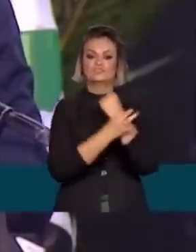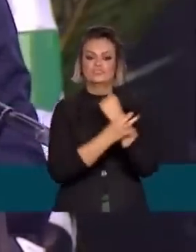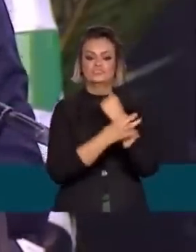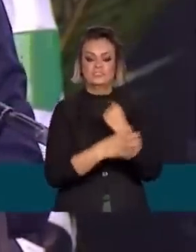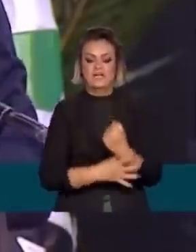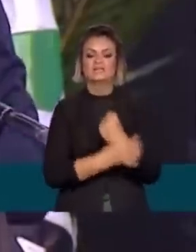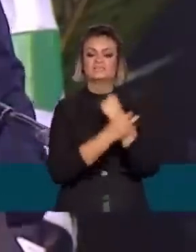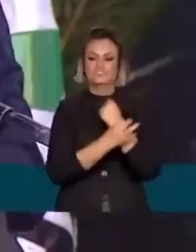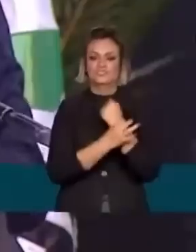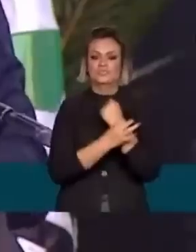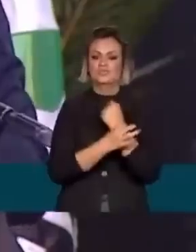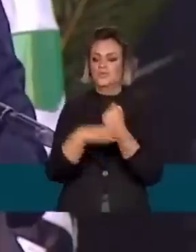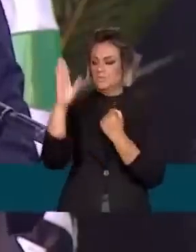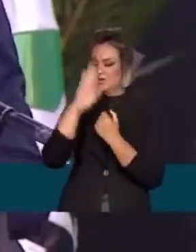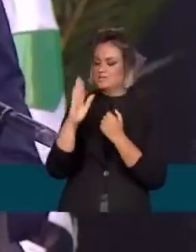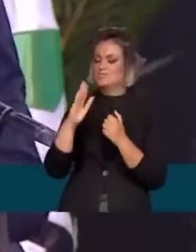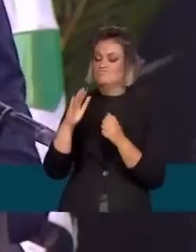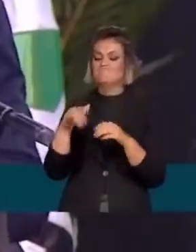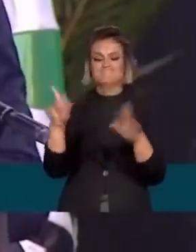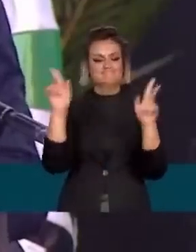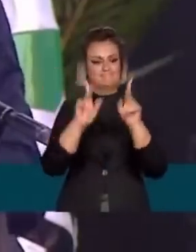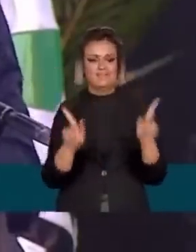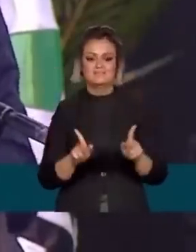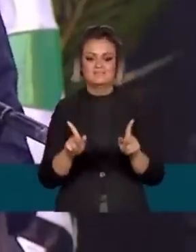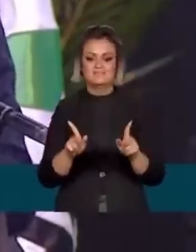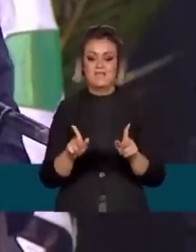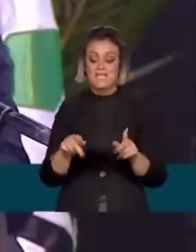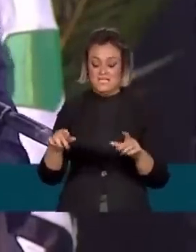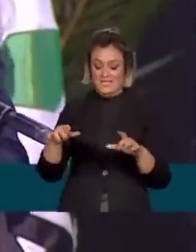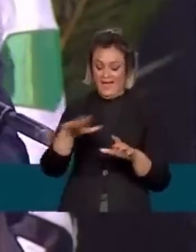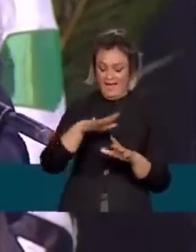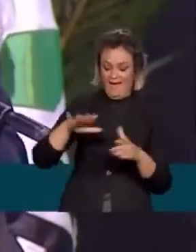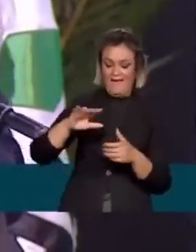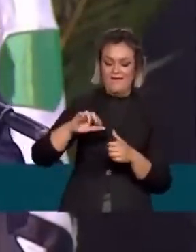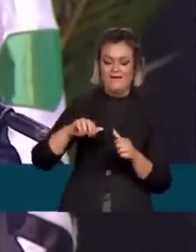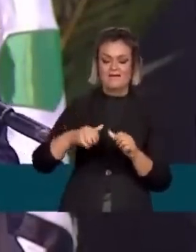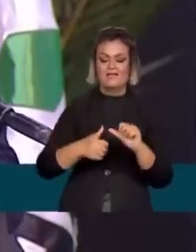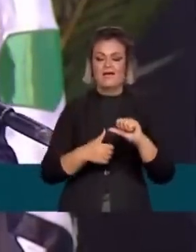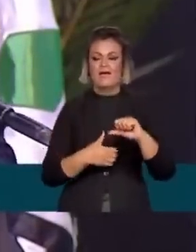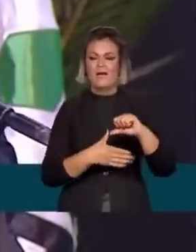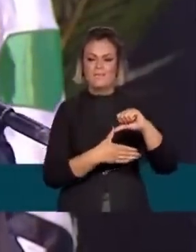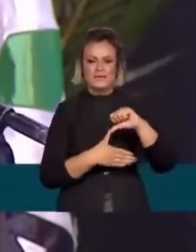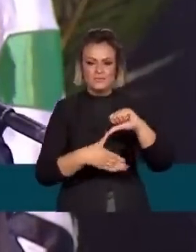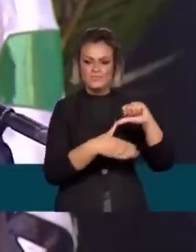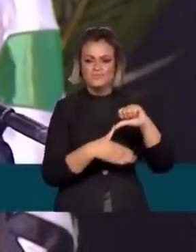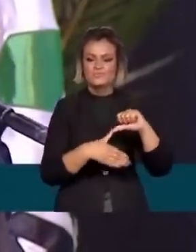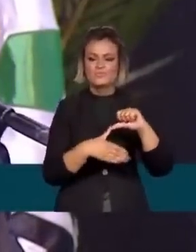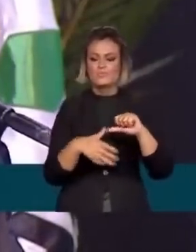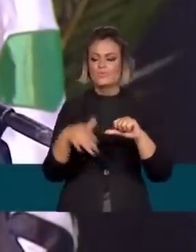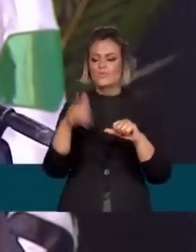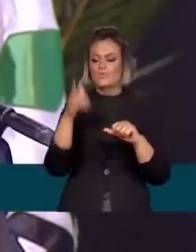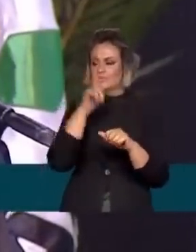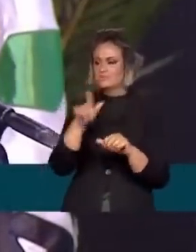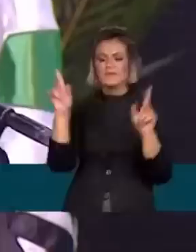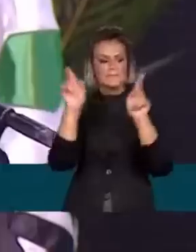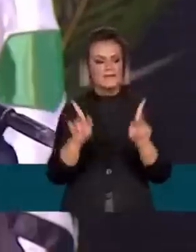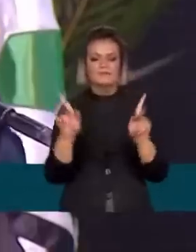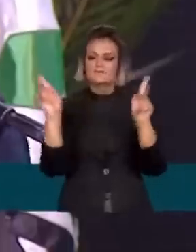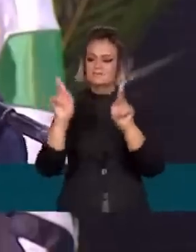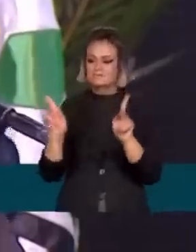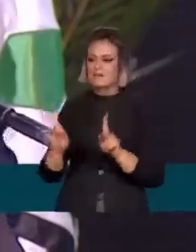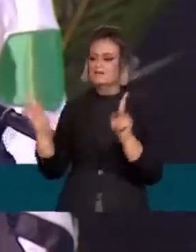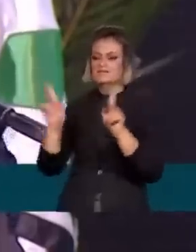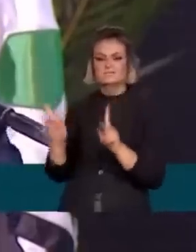que esse continente continue em paz, que esse continente não fale mais em guerra, que esse continente fale só em